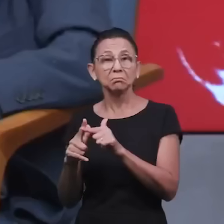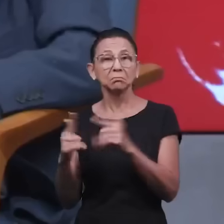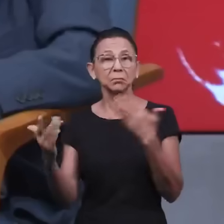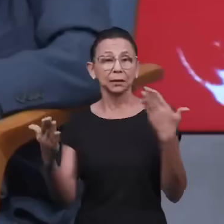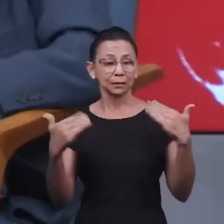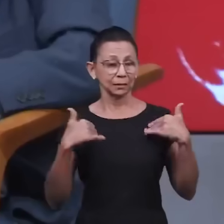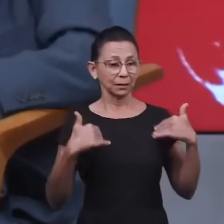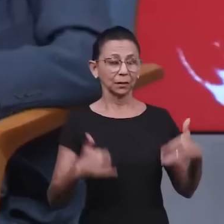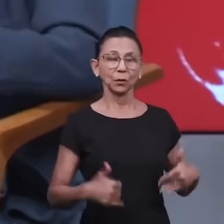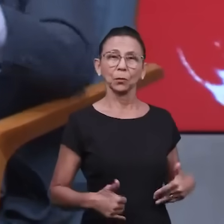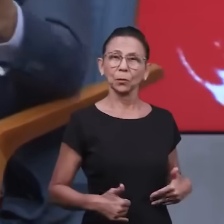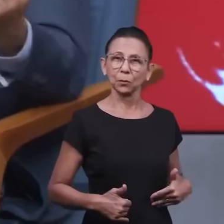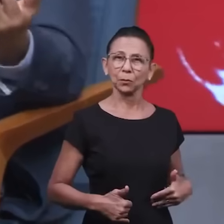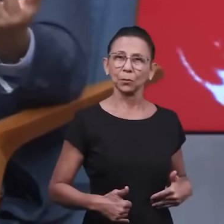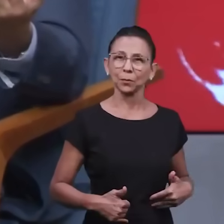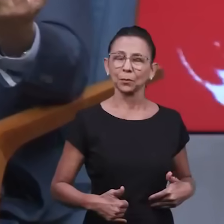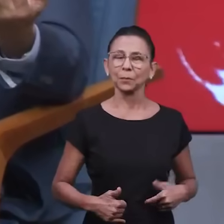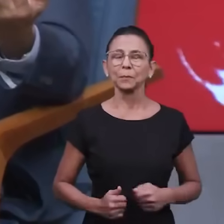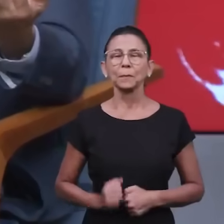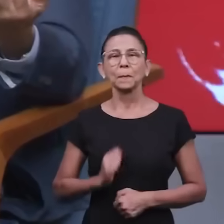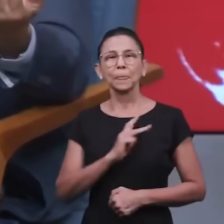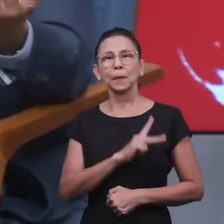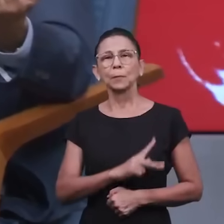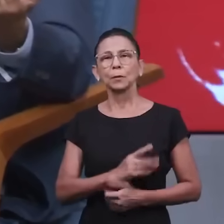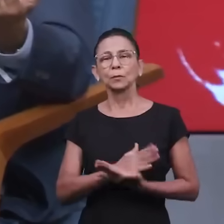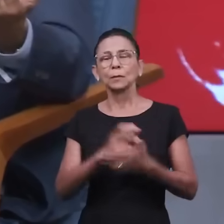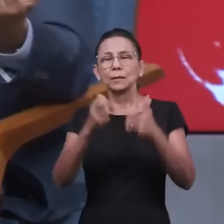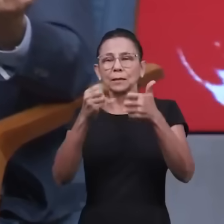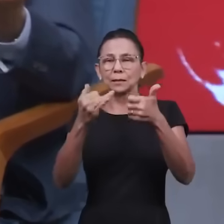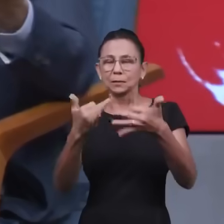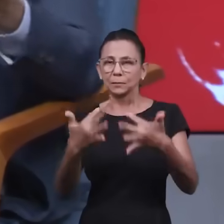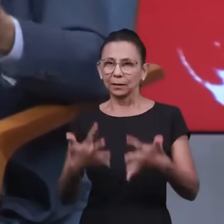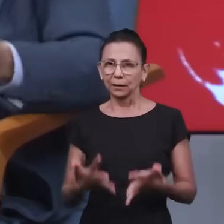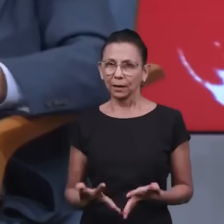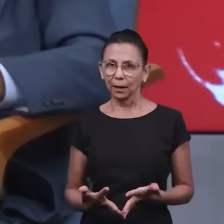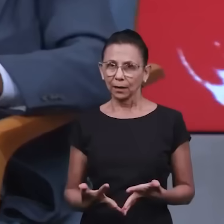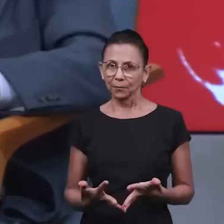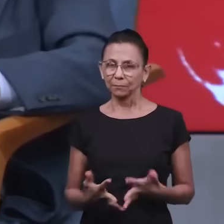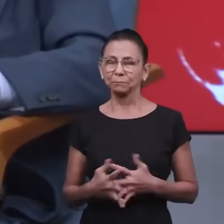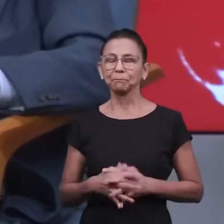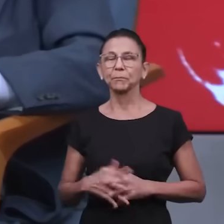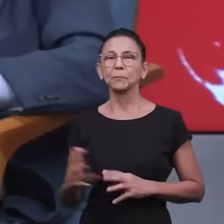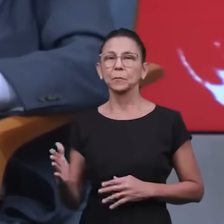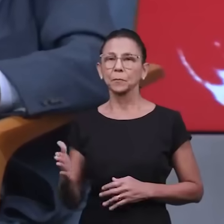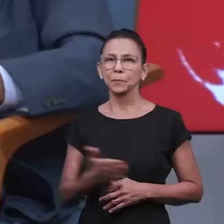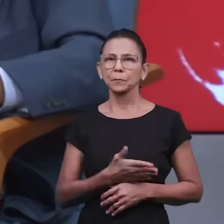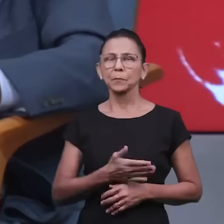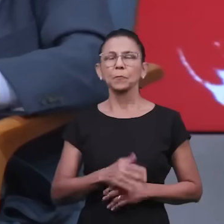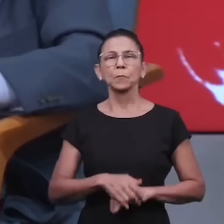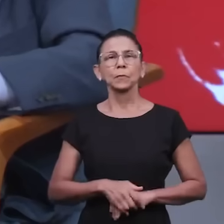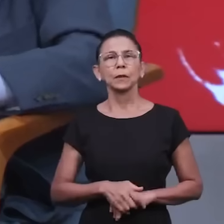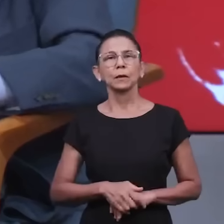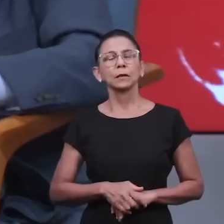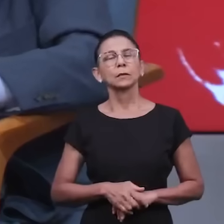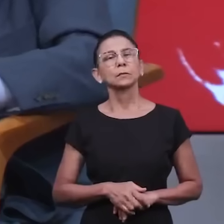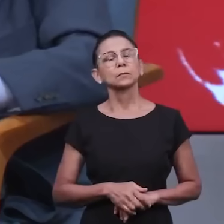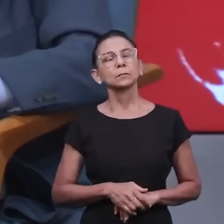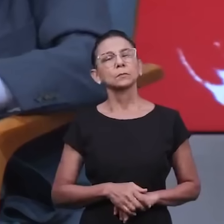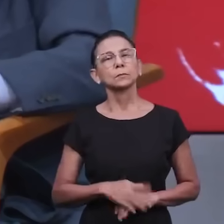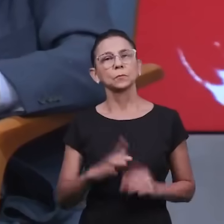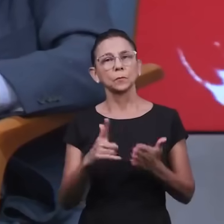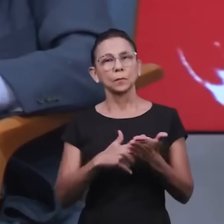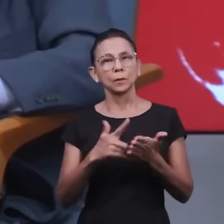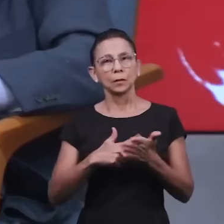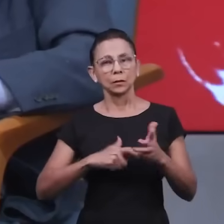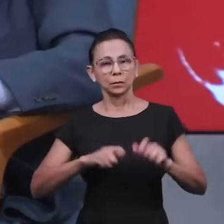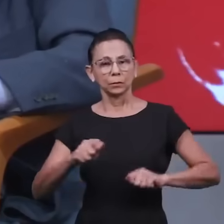corpo. Então aí ele começa a descrever o funcionamento da igreja. Eu já disse outras vezes que o livro de Atos, para mim,